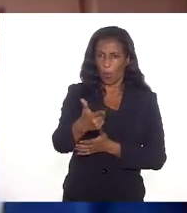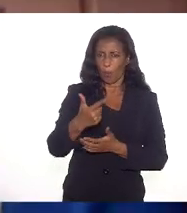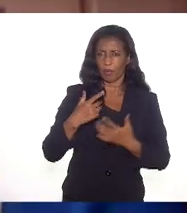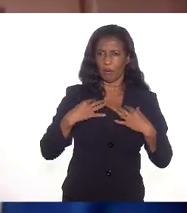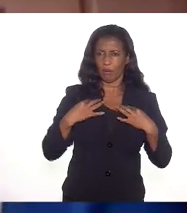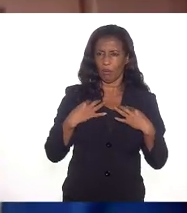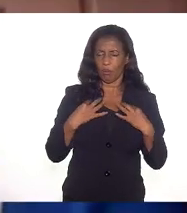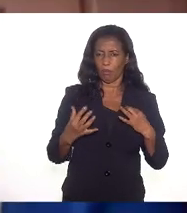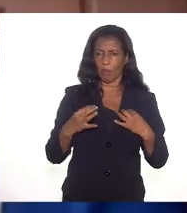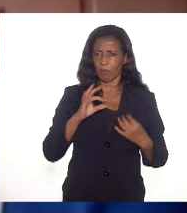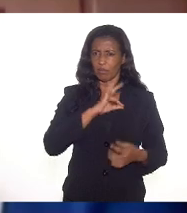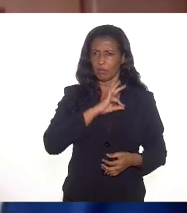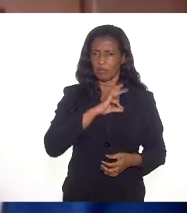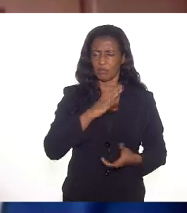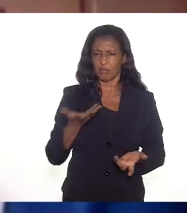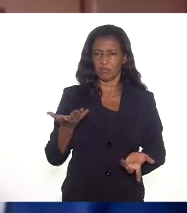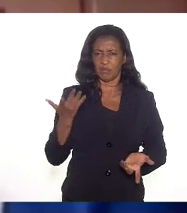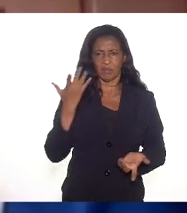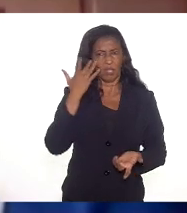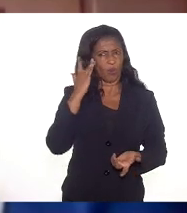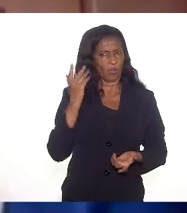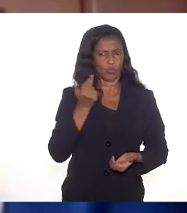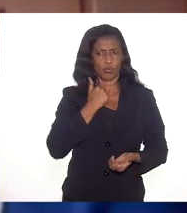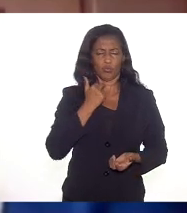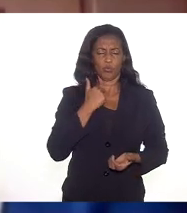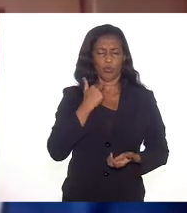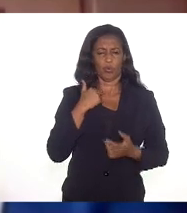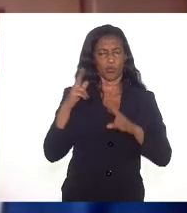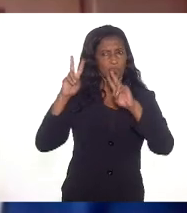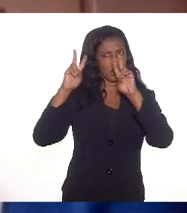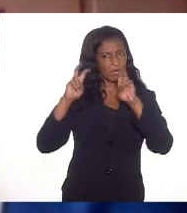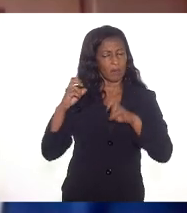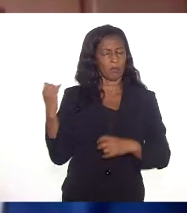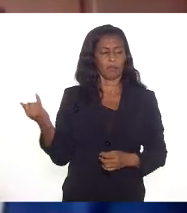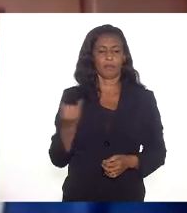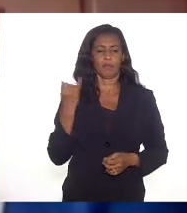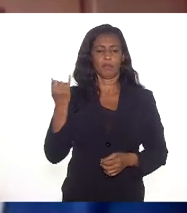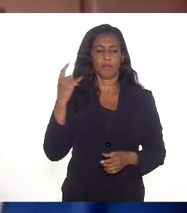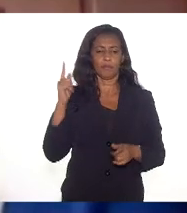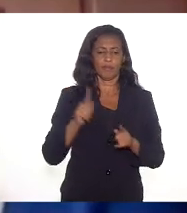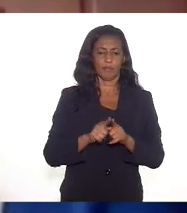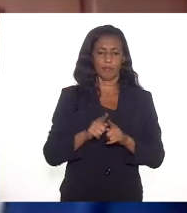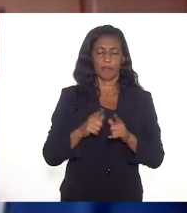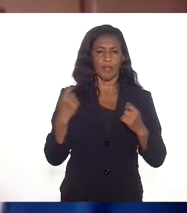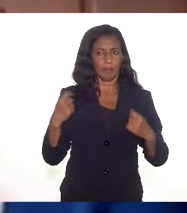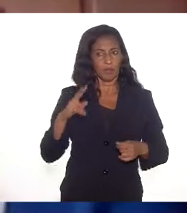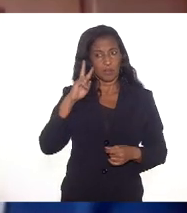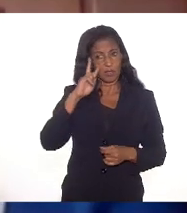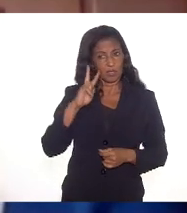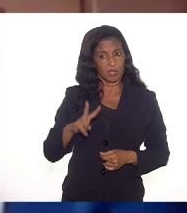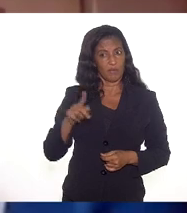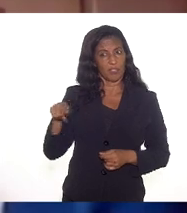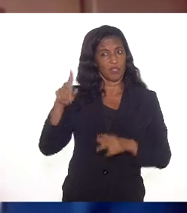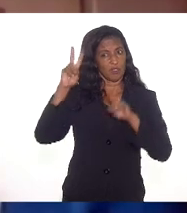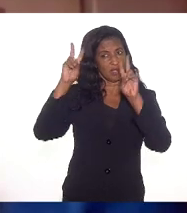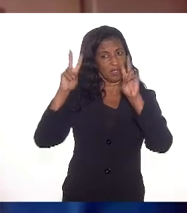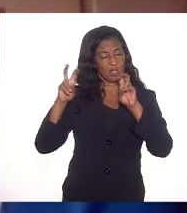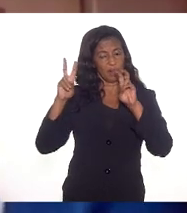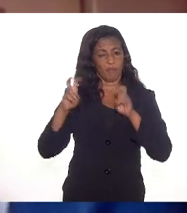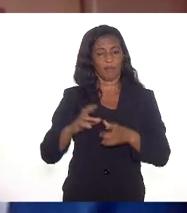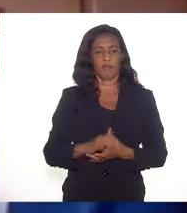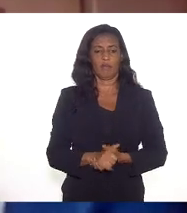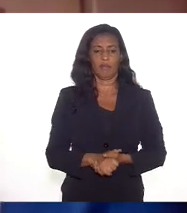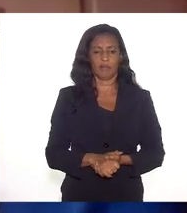Eu acho que a gente precisa se debruçar sobre esse tema também. Eu acho que é preciso que se reveja esse tema e essa